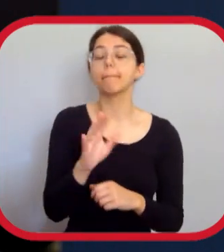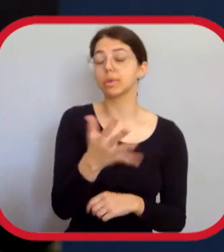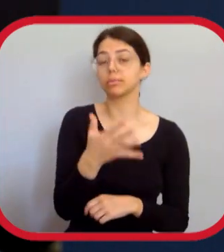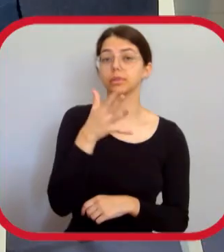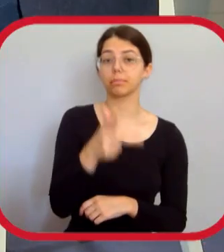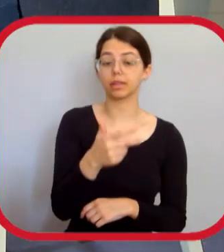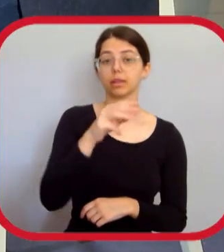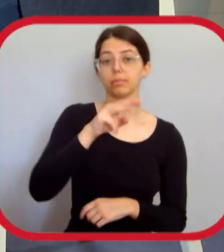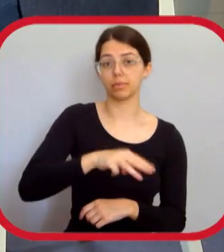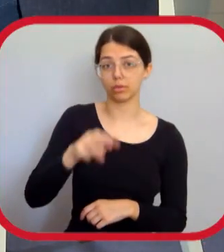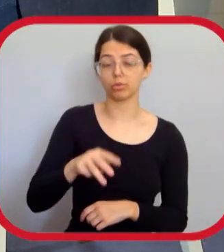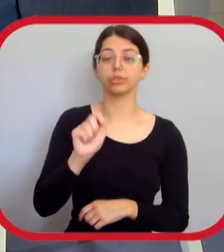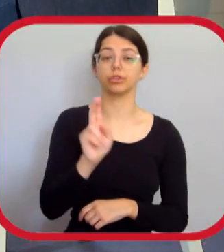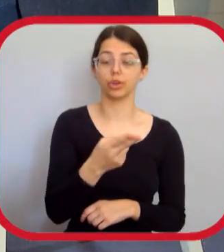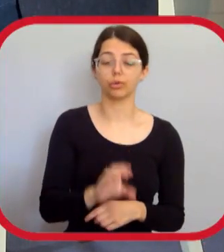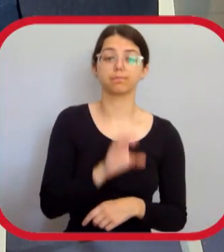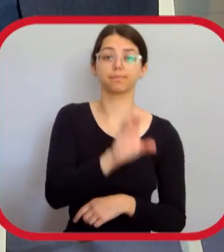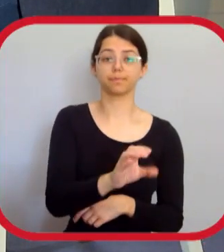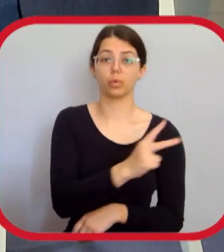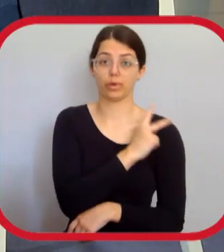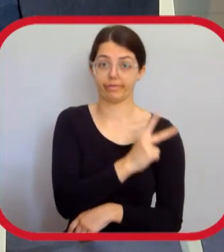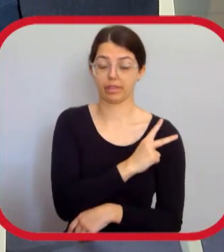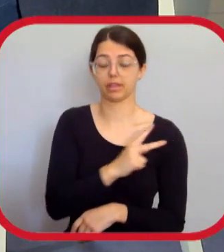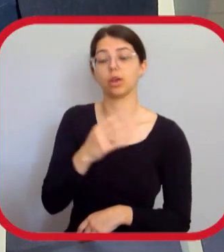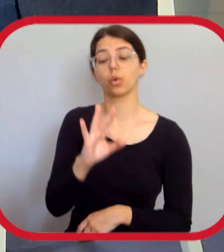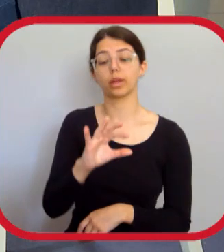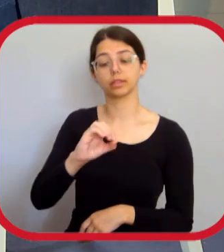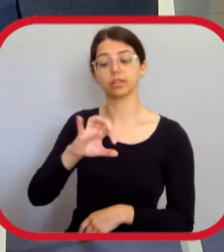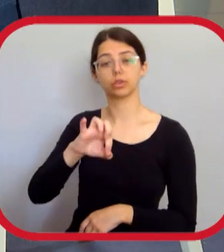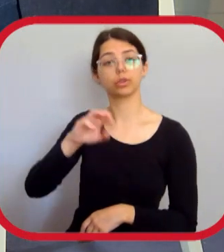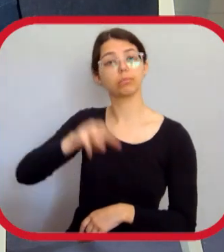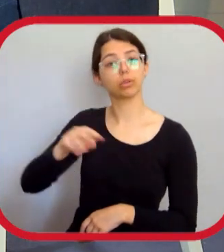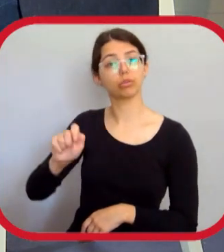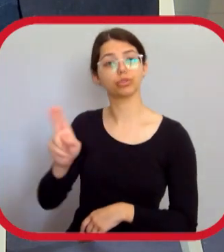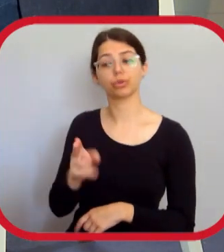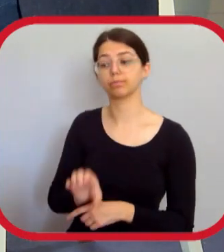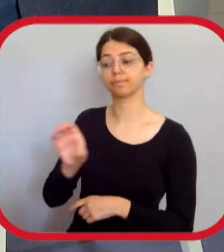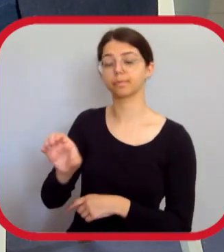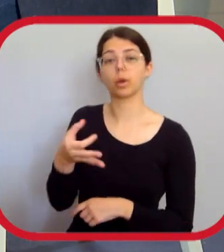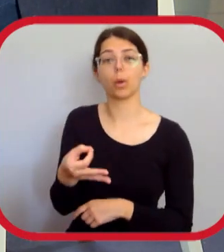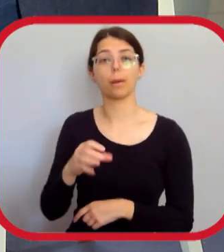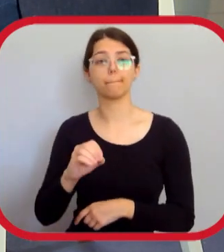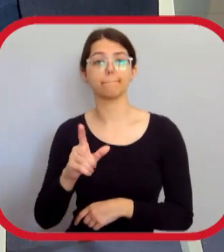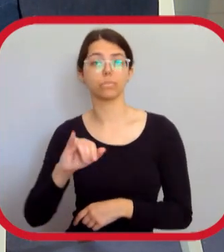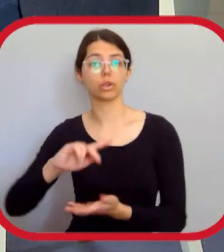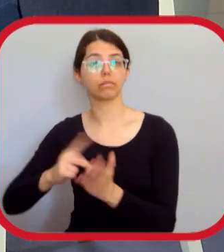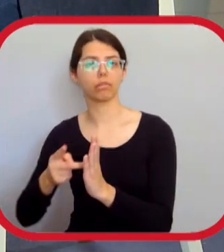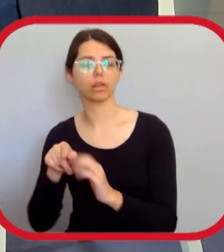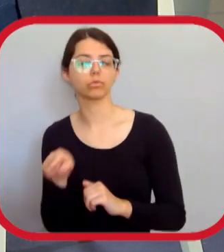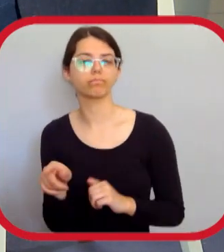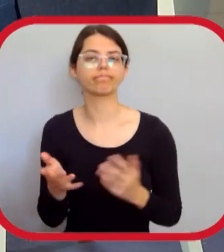Deste orçamento, cerca de 1.000 milhões de euros estavam destinados às universidades e apenas 408 milhões aos